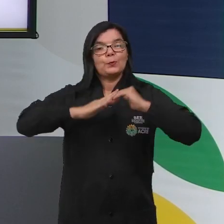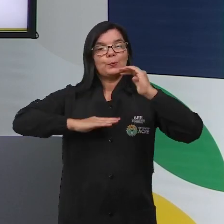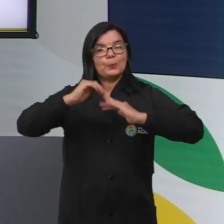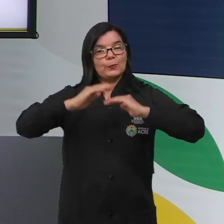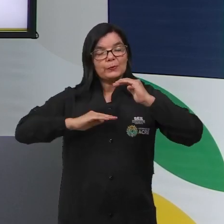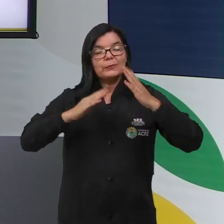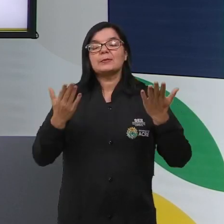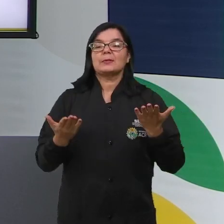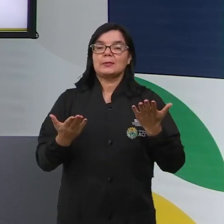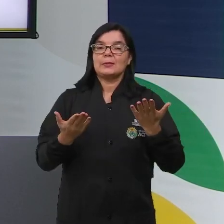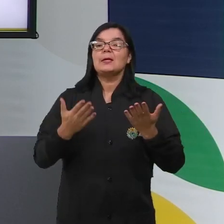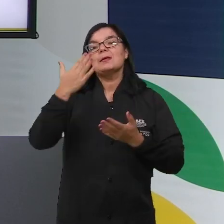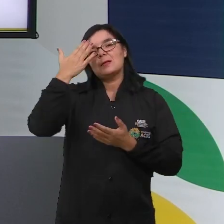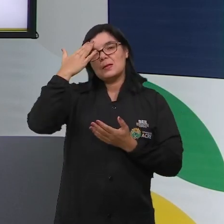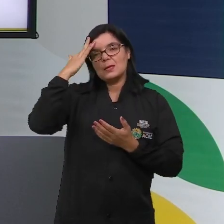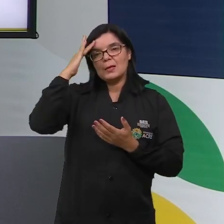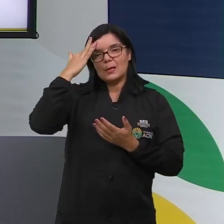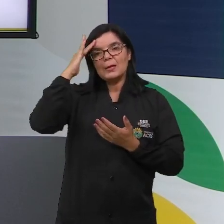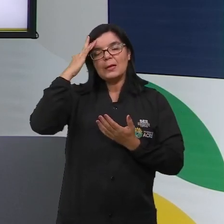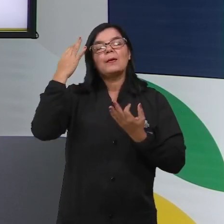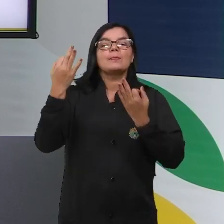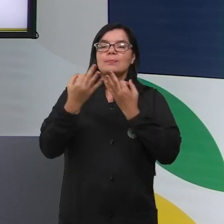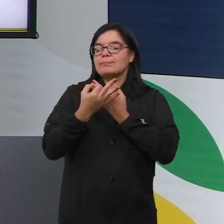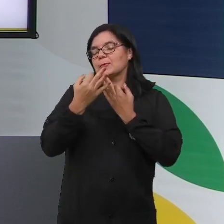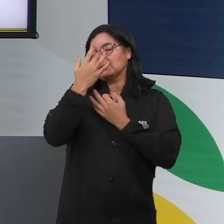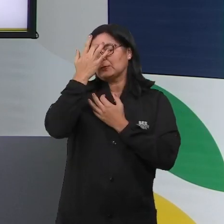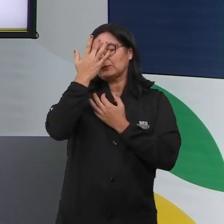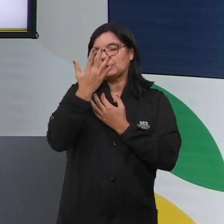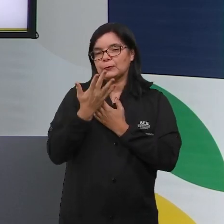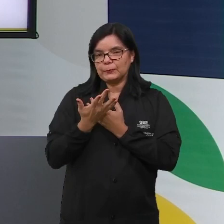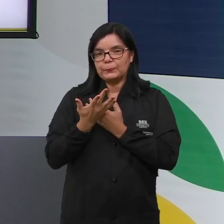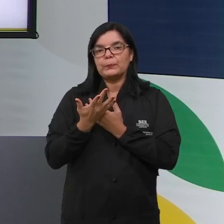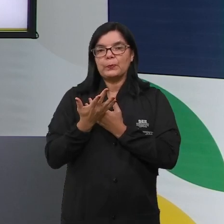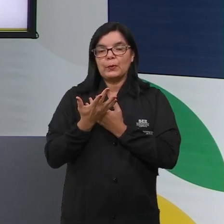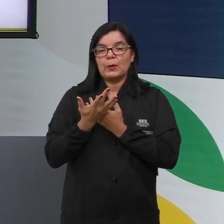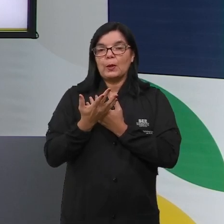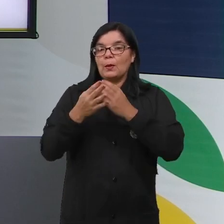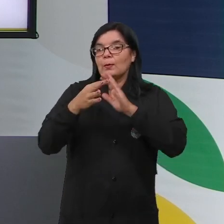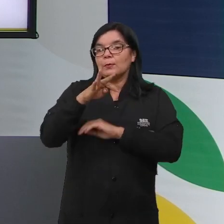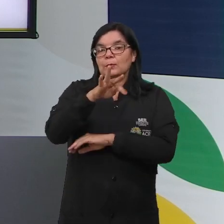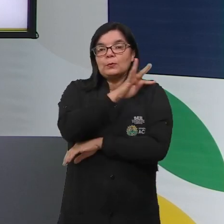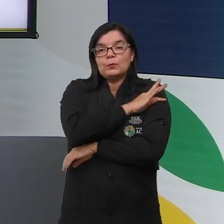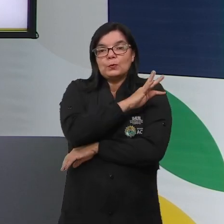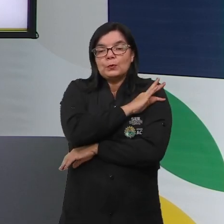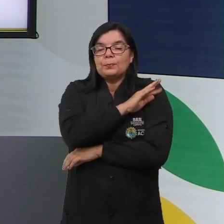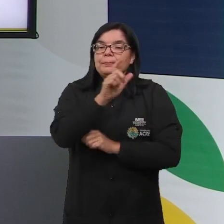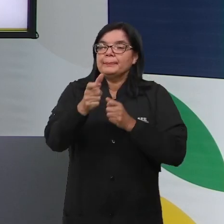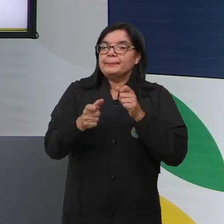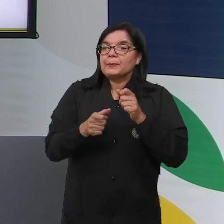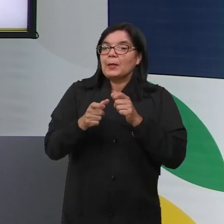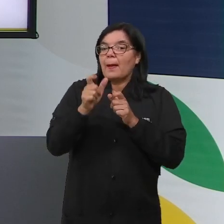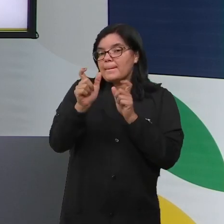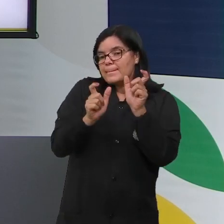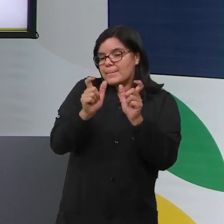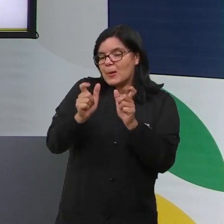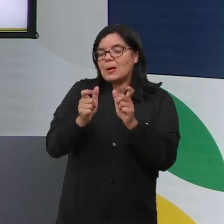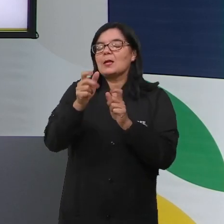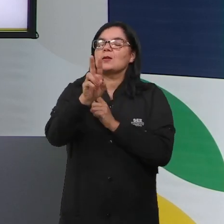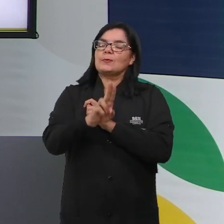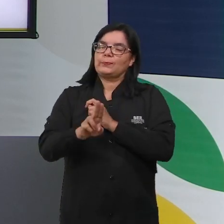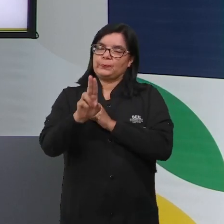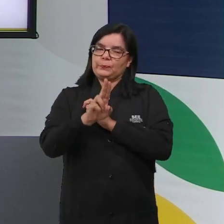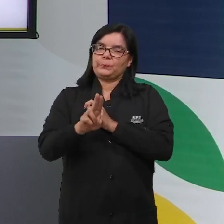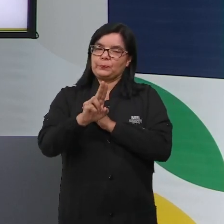de cientistas que compreenderiam com muita facilidade ali os termos que você utilizaria. Então, a forma como